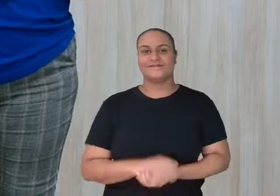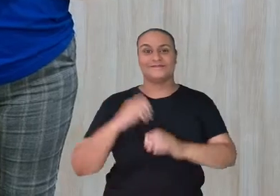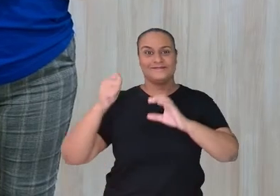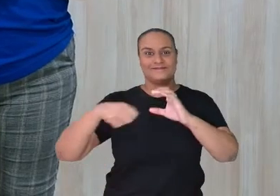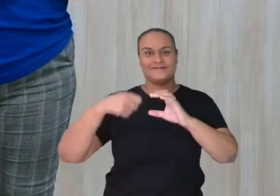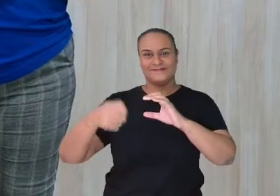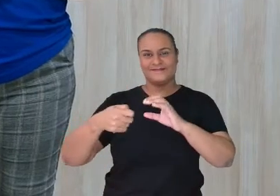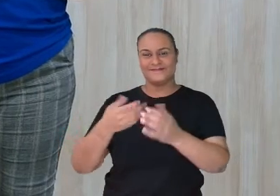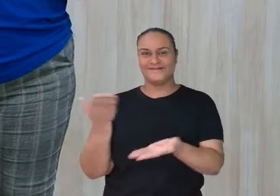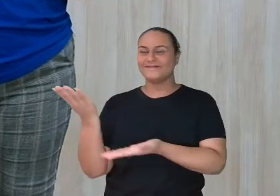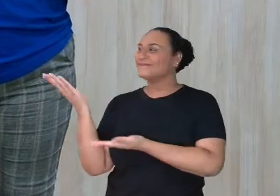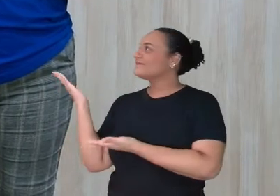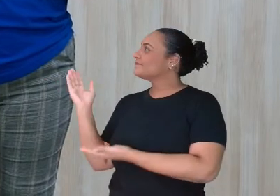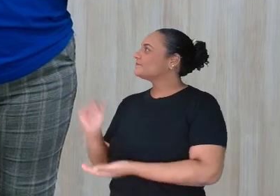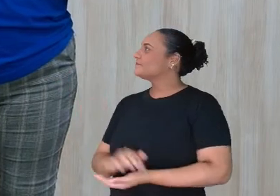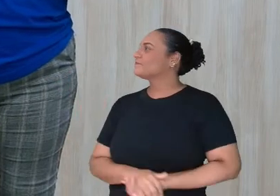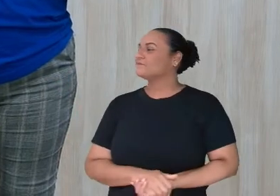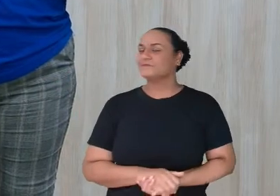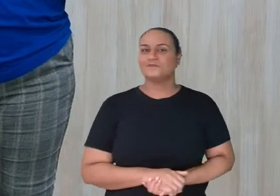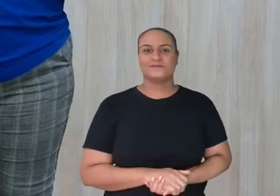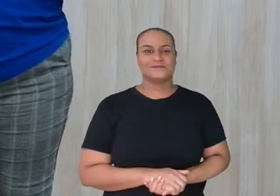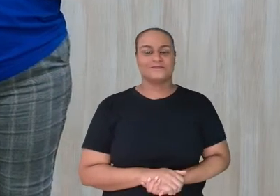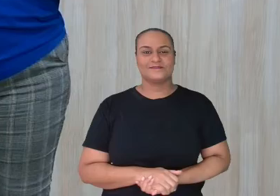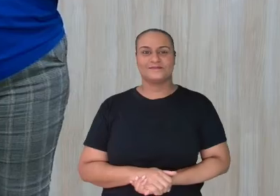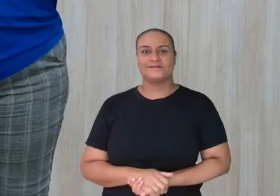o vídeo aí, Billy.